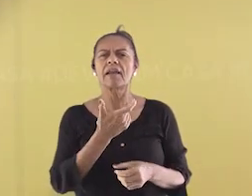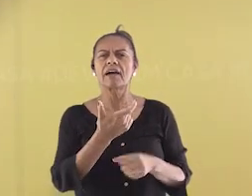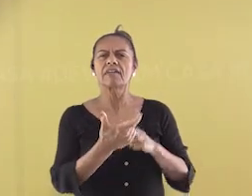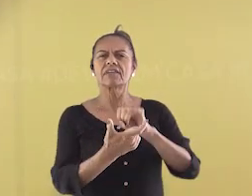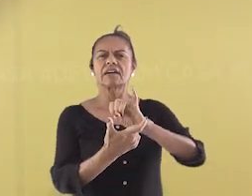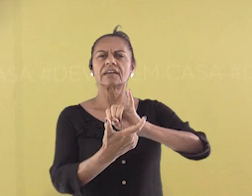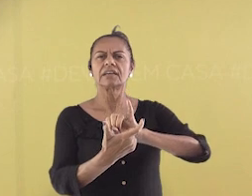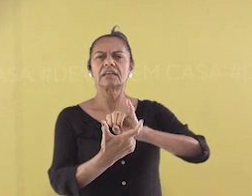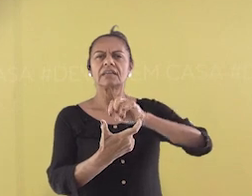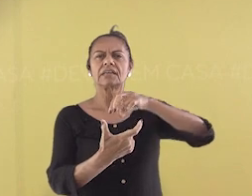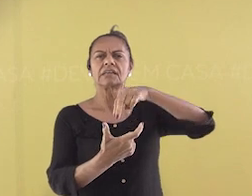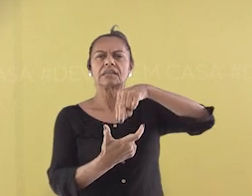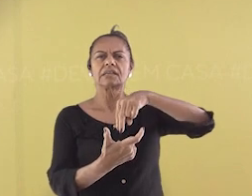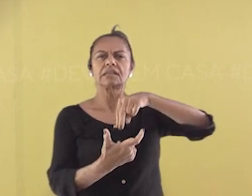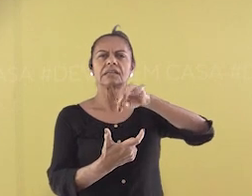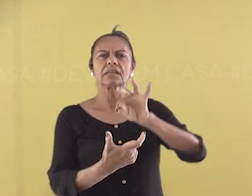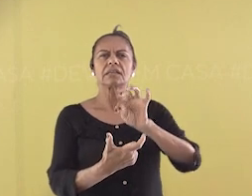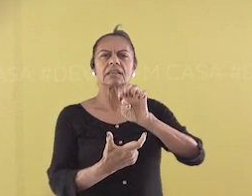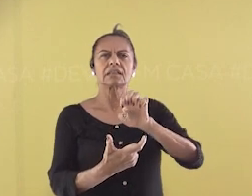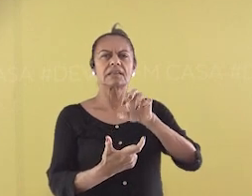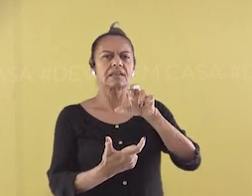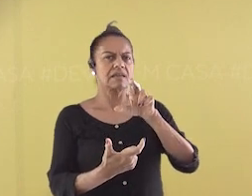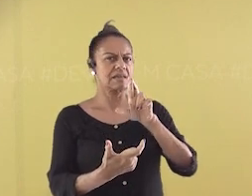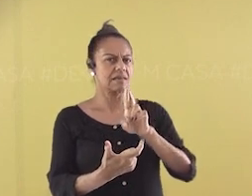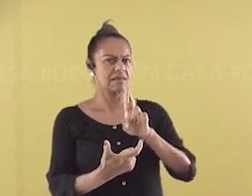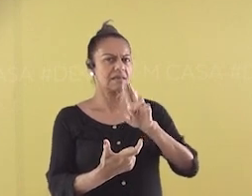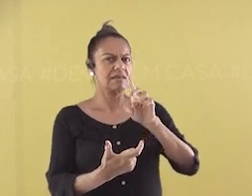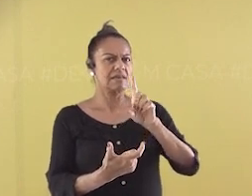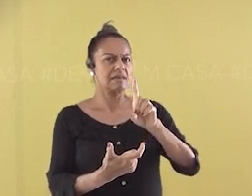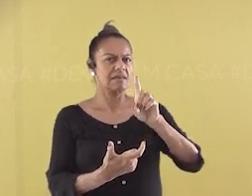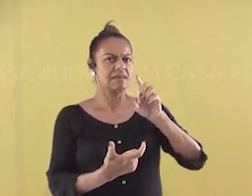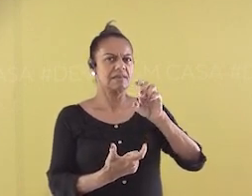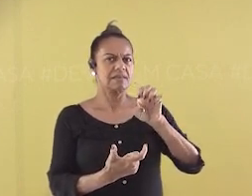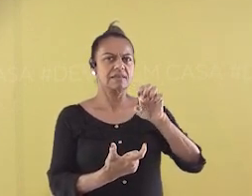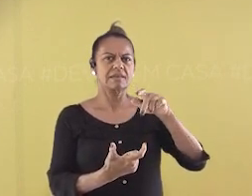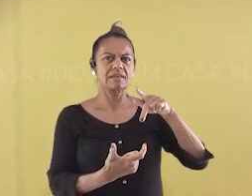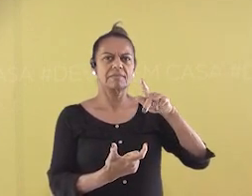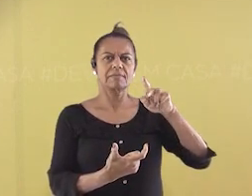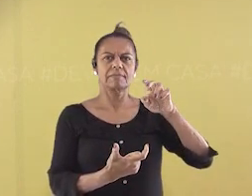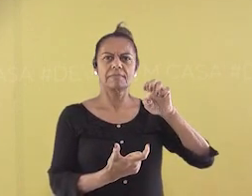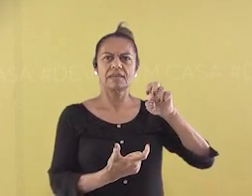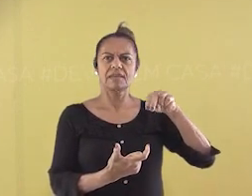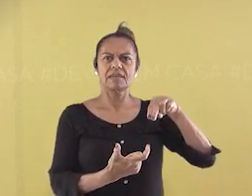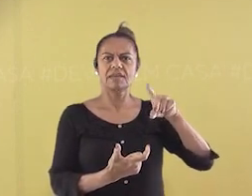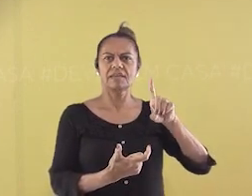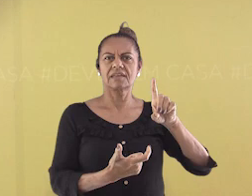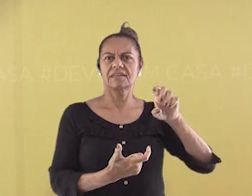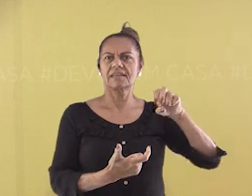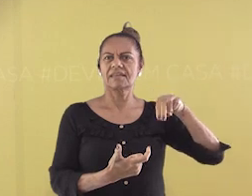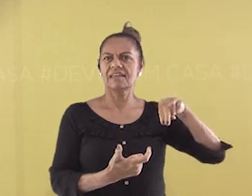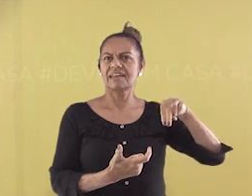Interdependência. Que palavra grande! E se escreve com a letra I.